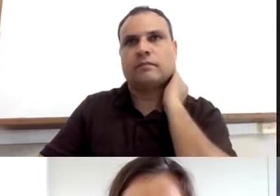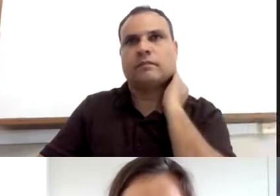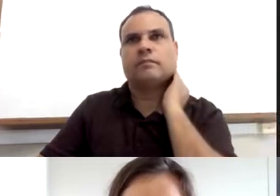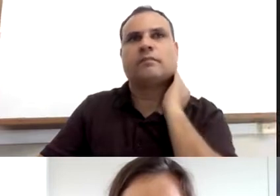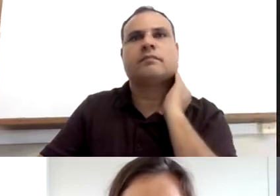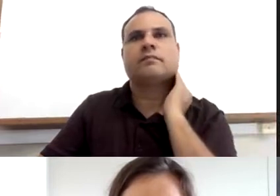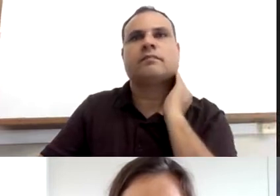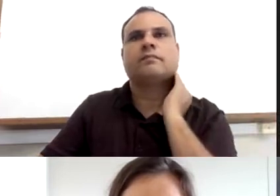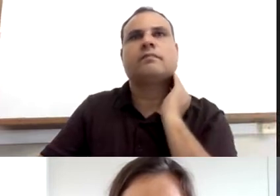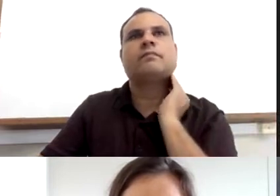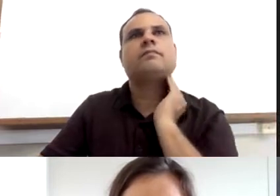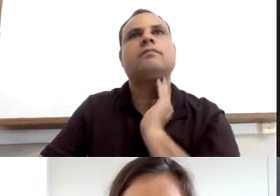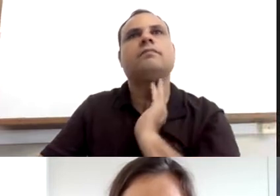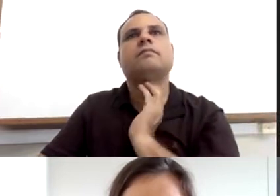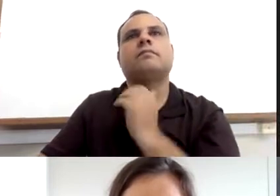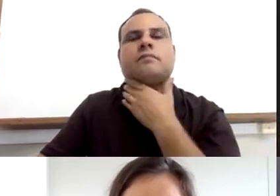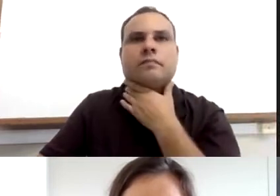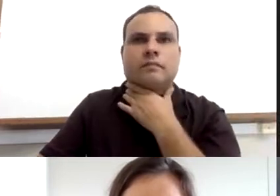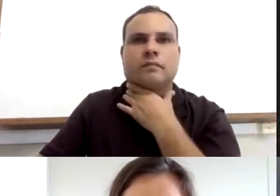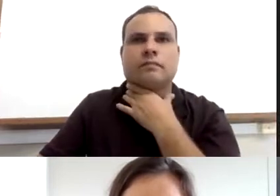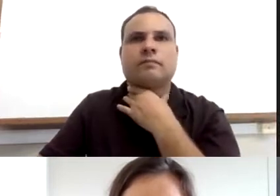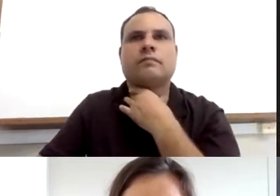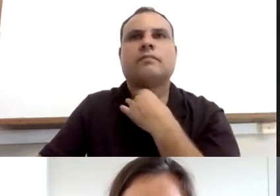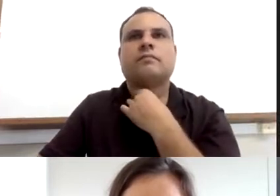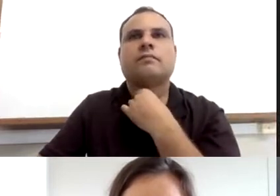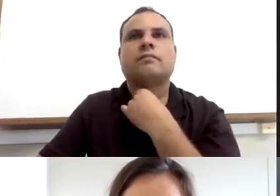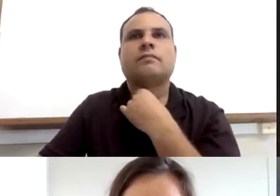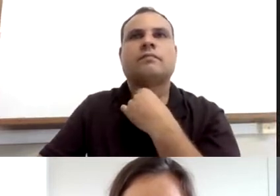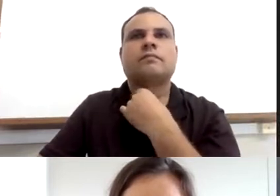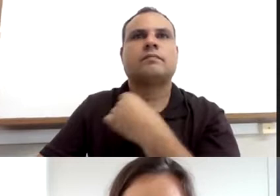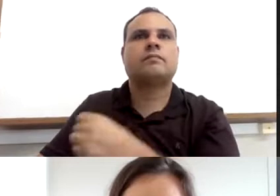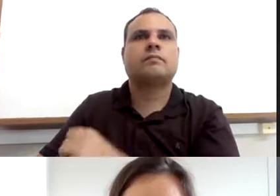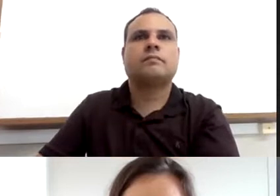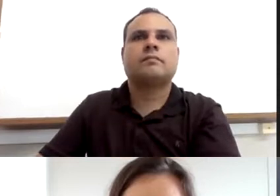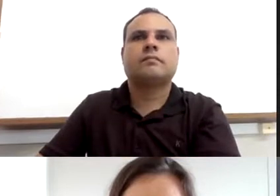A gente aperta o botãozinho azul aqui. Isso.